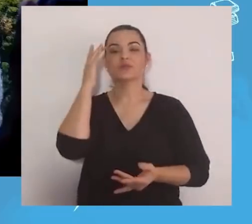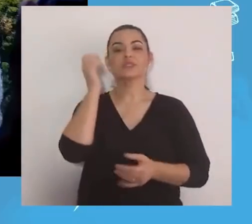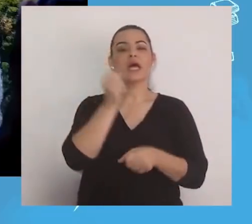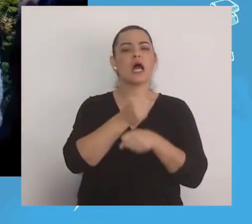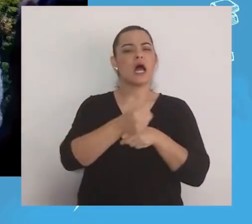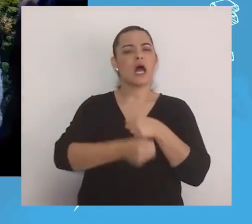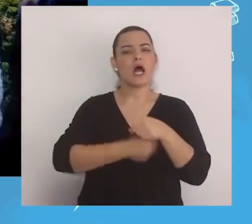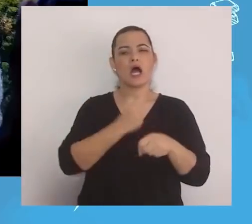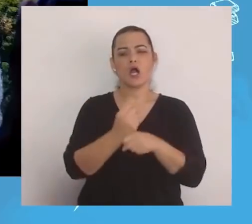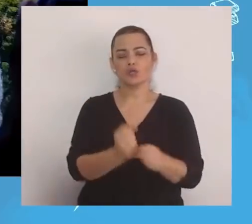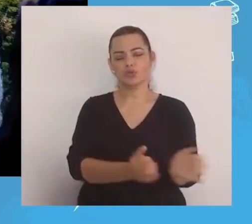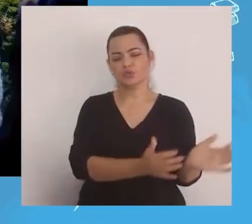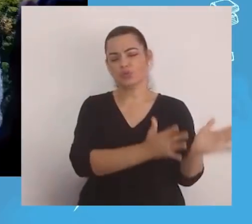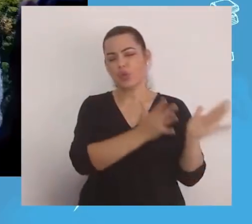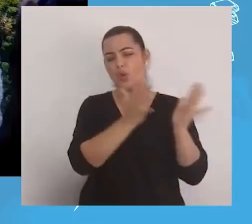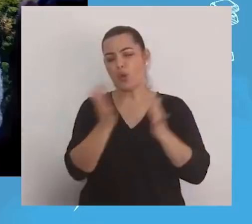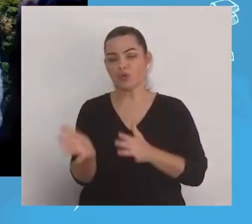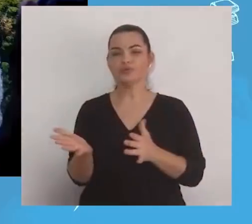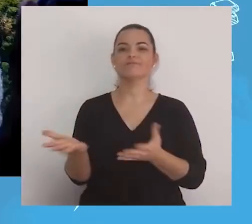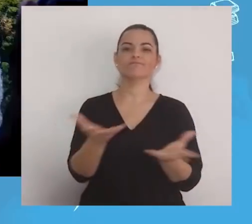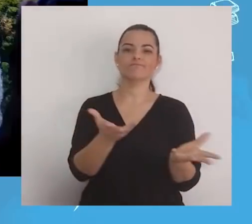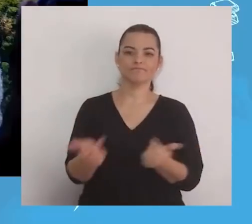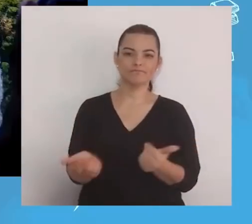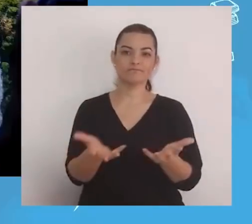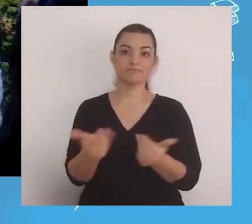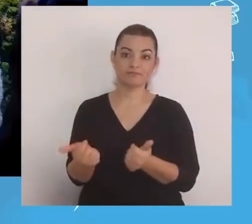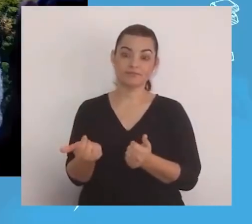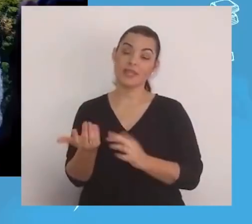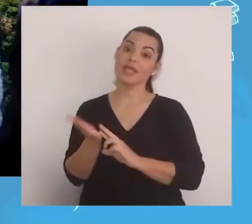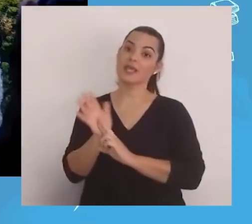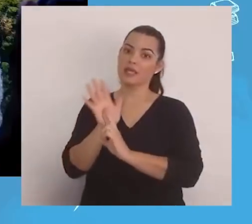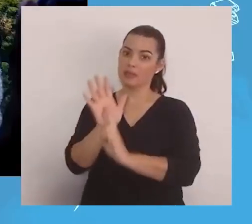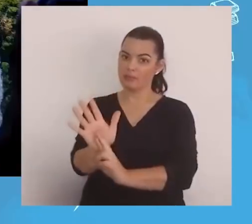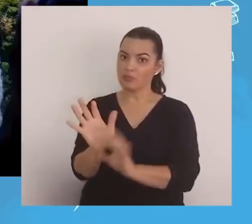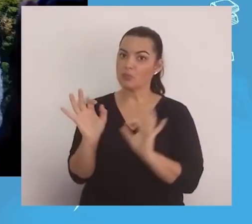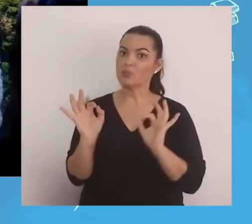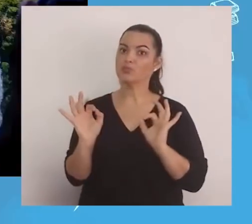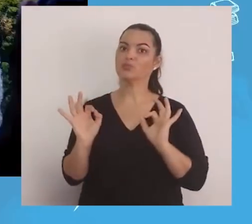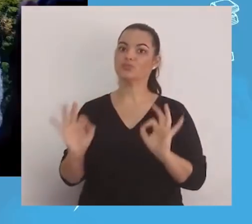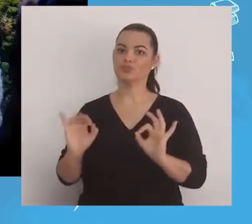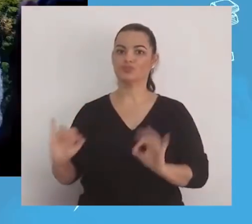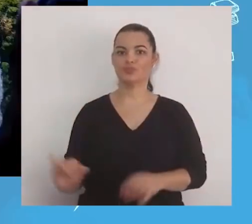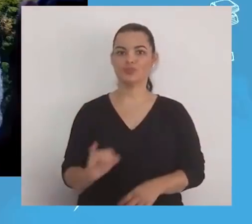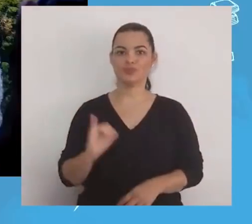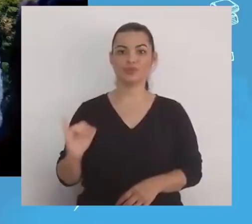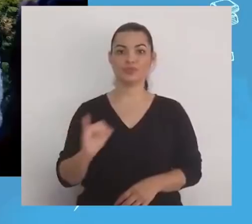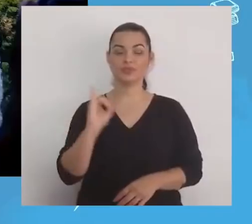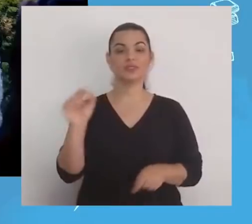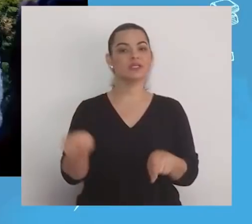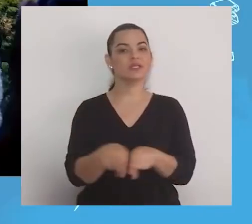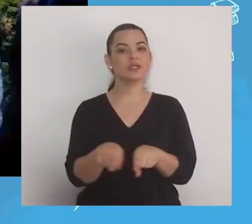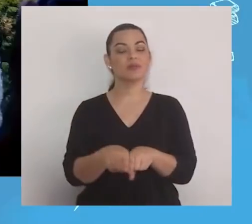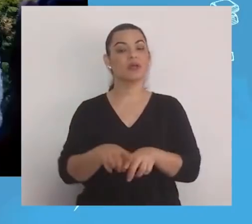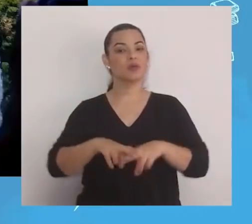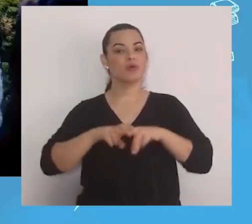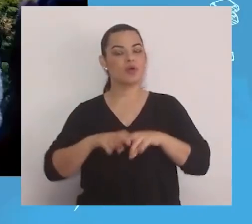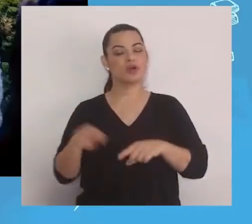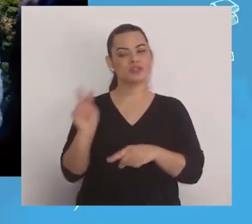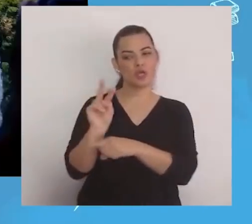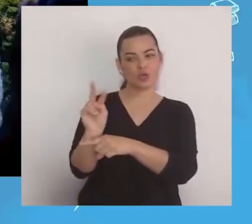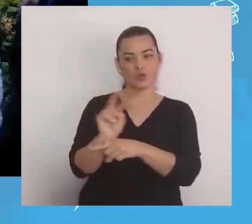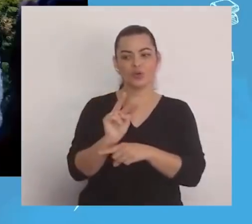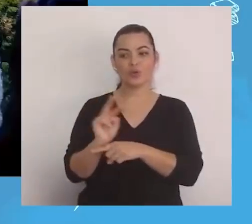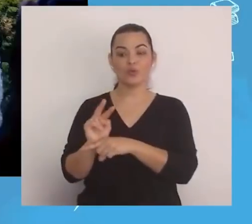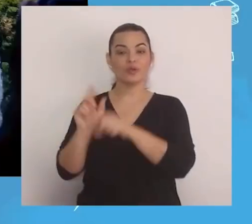consideradas patrimônio. E nesse caso, turma, é um patrimônio natural.